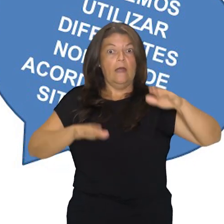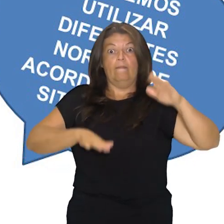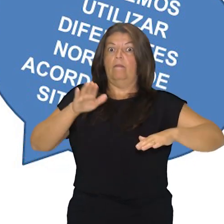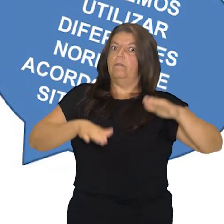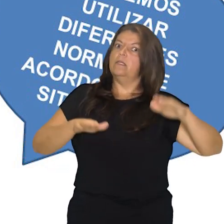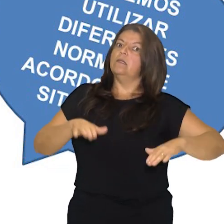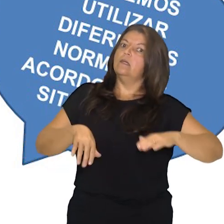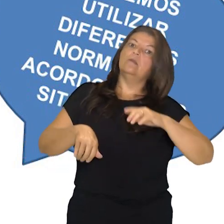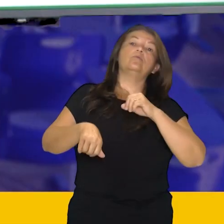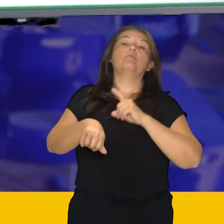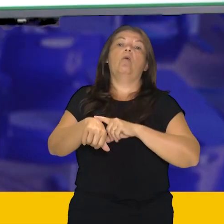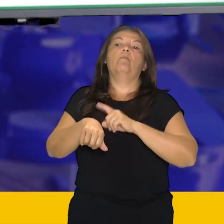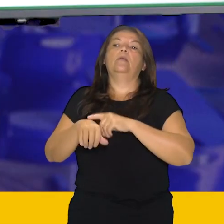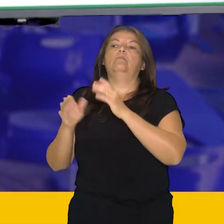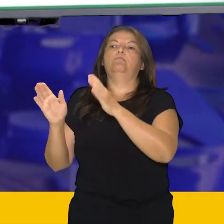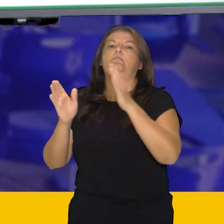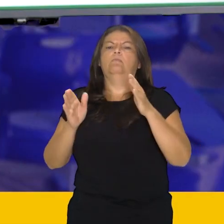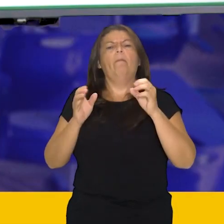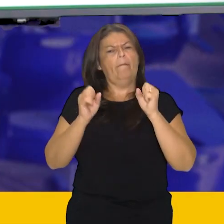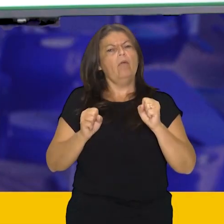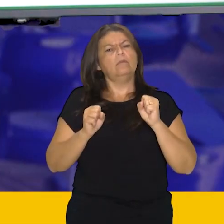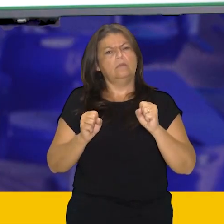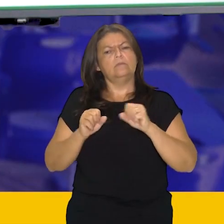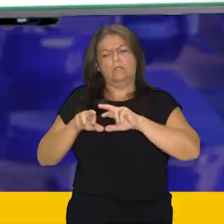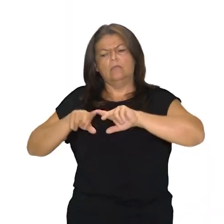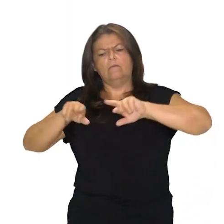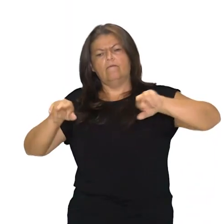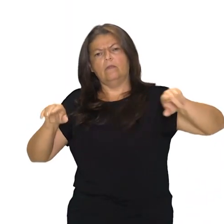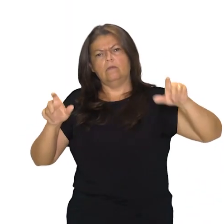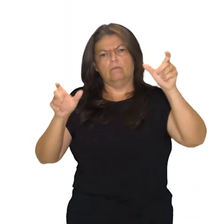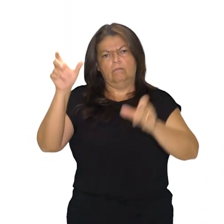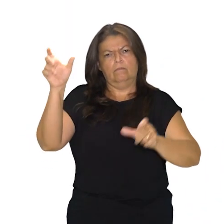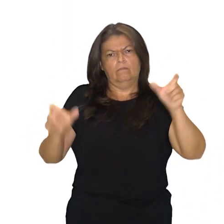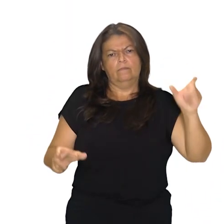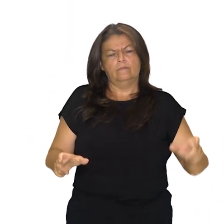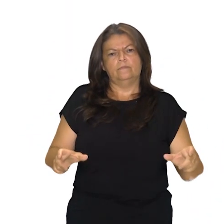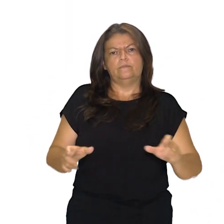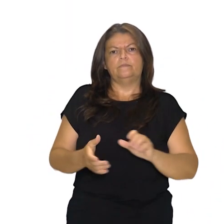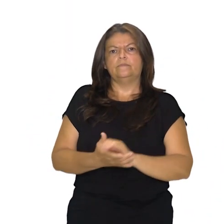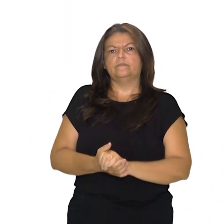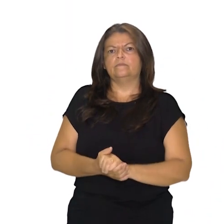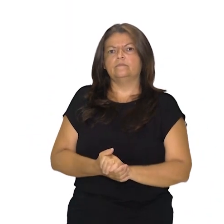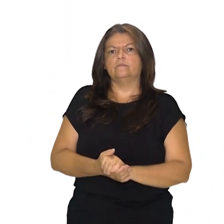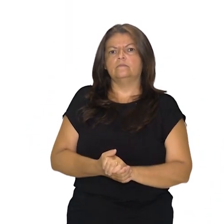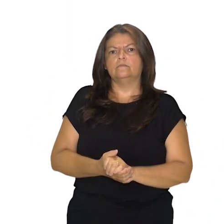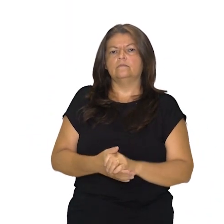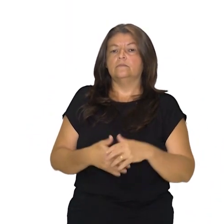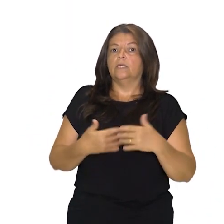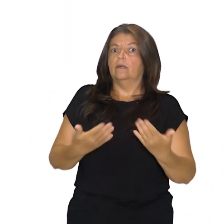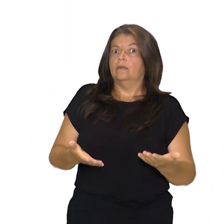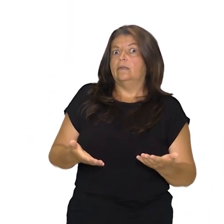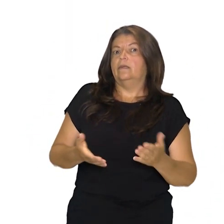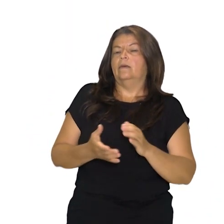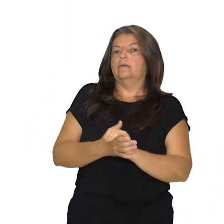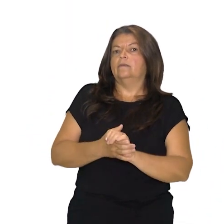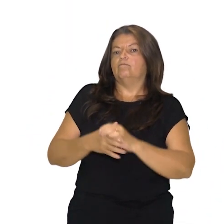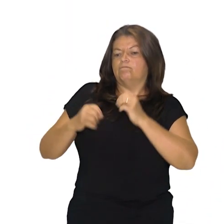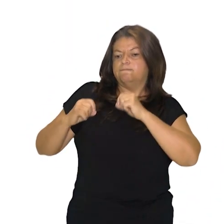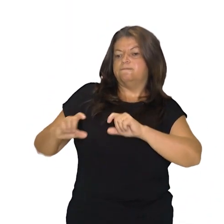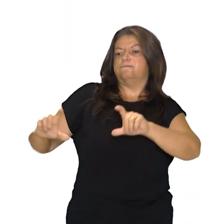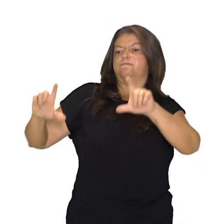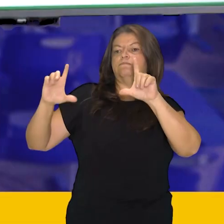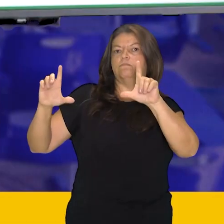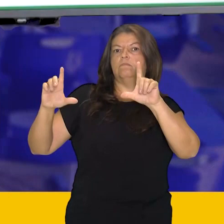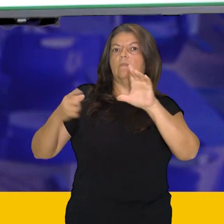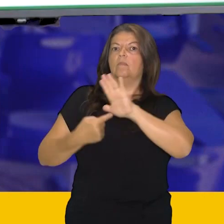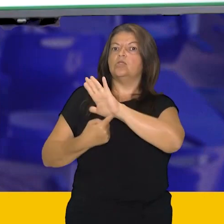situações? Sim, isso é possível, certo? E aí eu trago essa imagem do livro de vocês, que eu